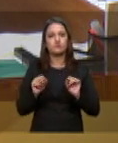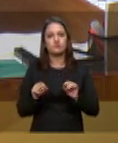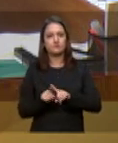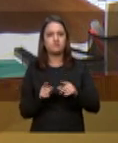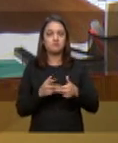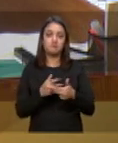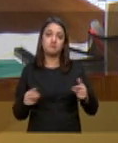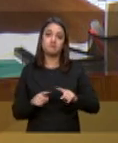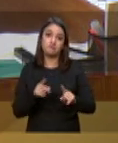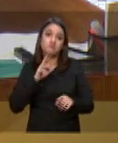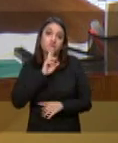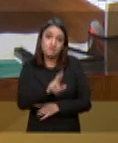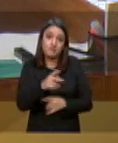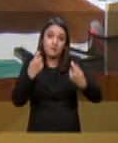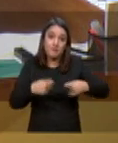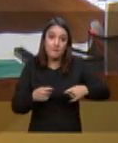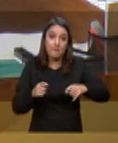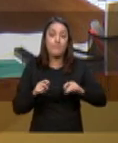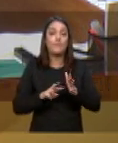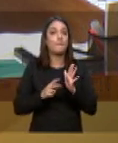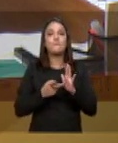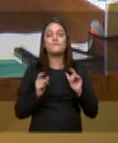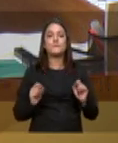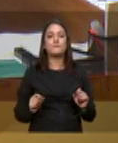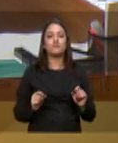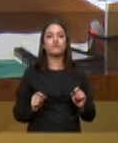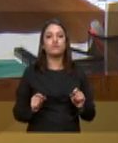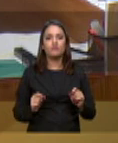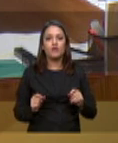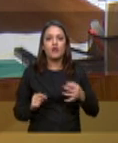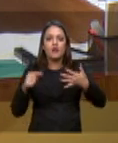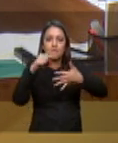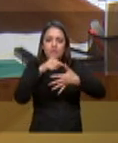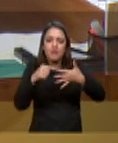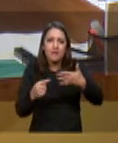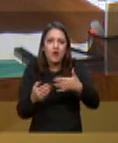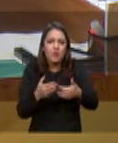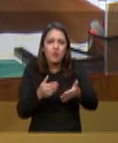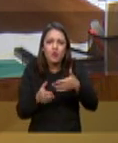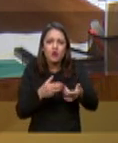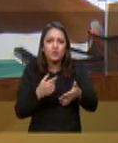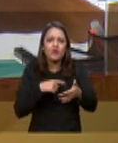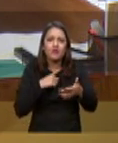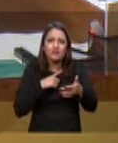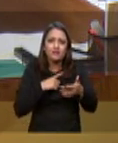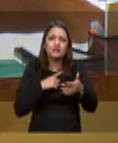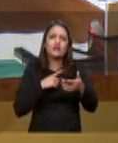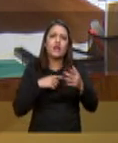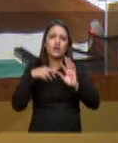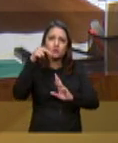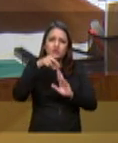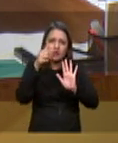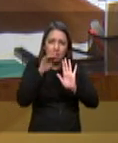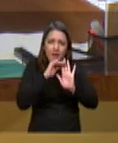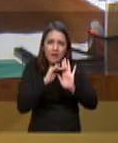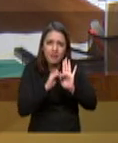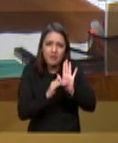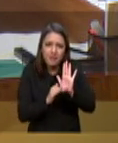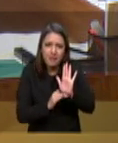alternativo, porém de resultado. É dizer, qualquer uma das condutas comissivas ou omissivas descritas nos diversos incisos